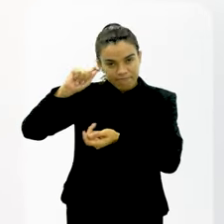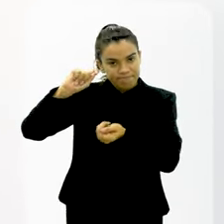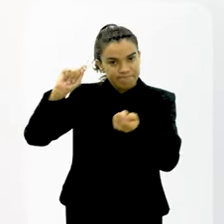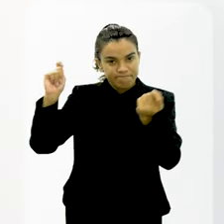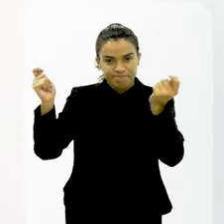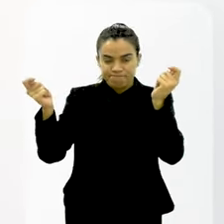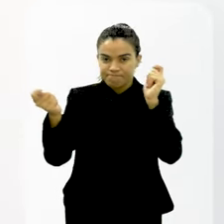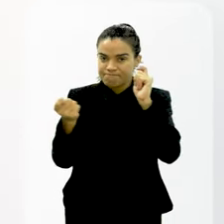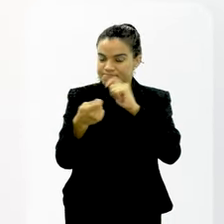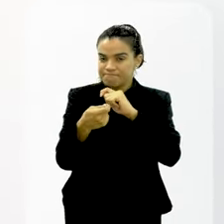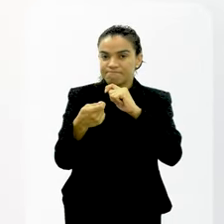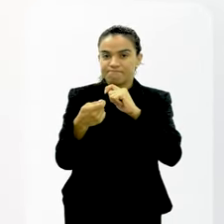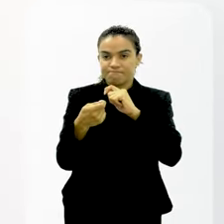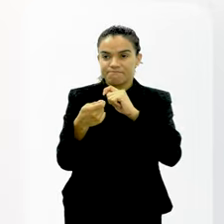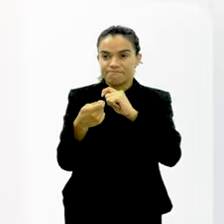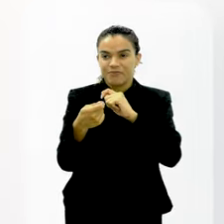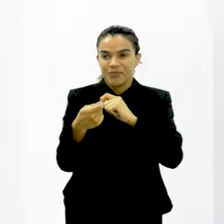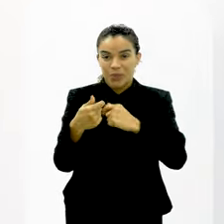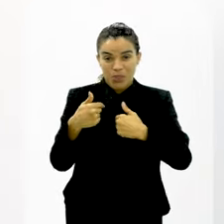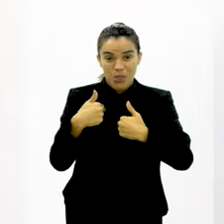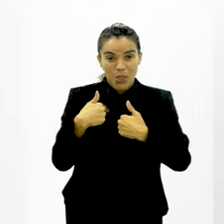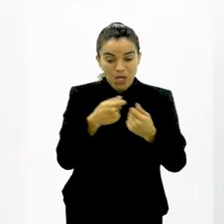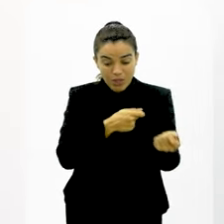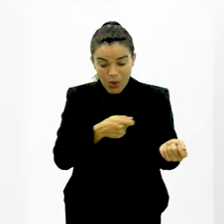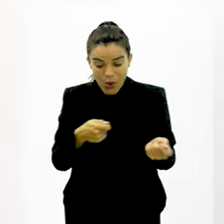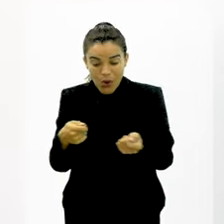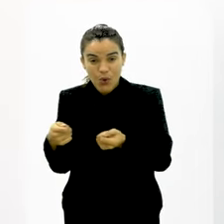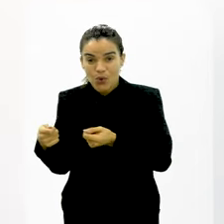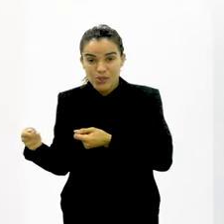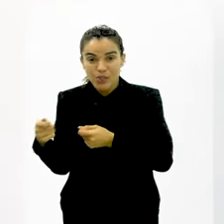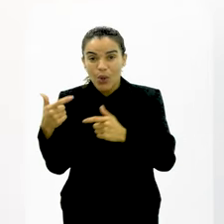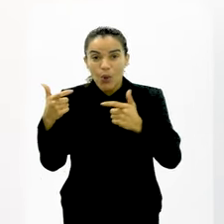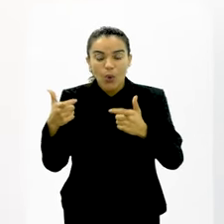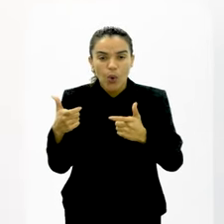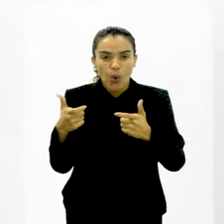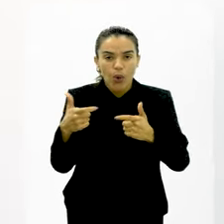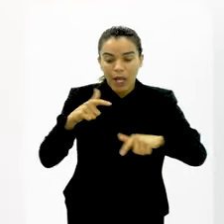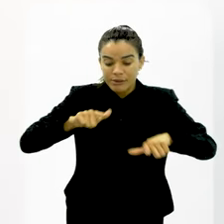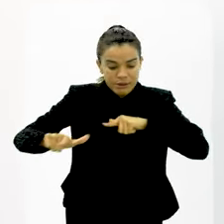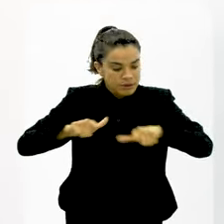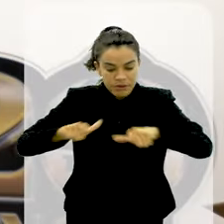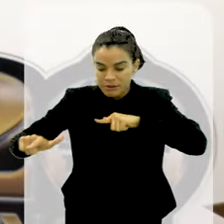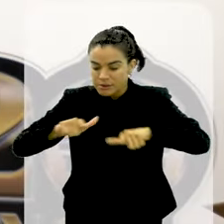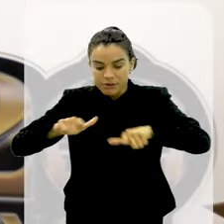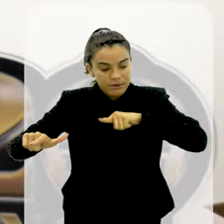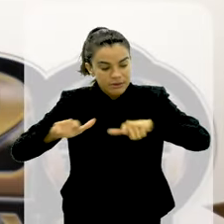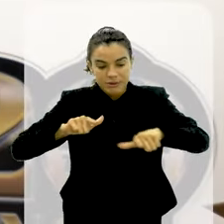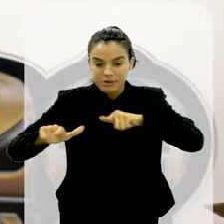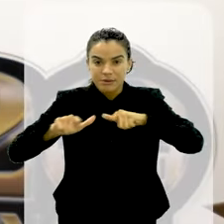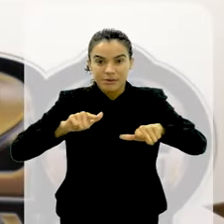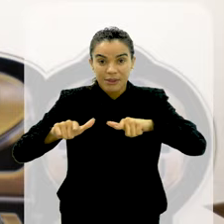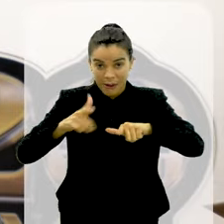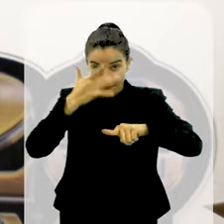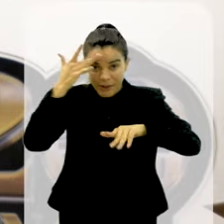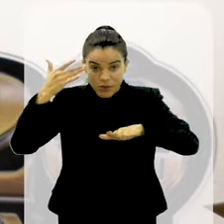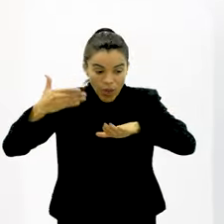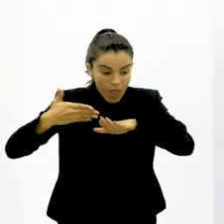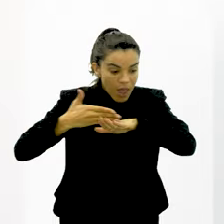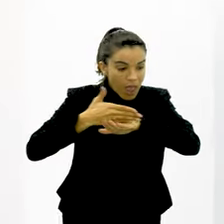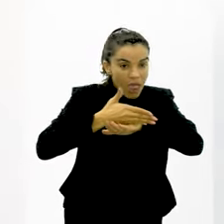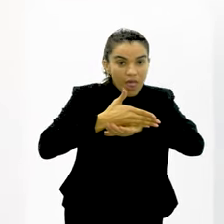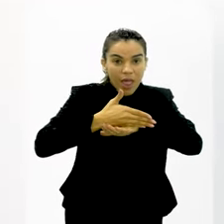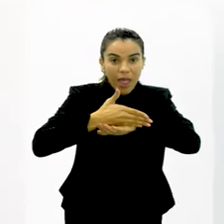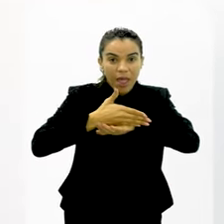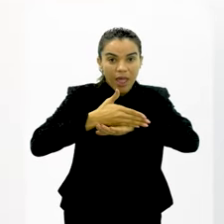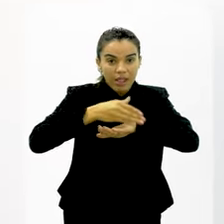realmente transformadas. A gente não tem ideia porque no nosso dia a dia o barracão é uma coisa corriqueira, É né? verdade. Mas as pessoas que entram